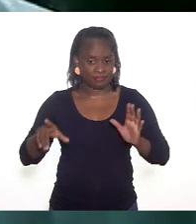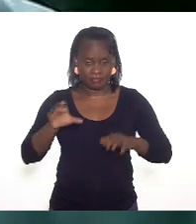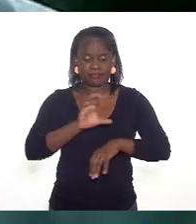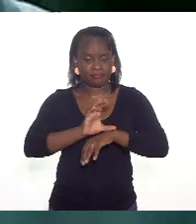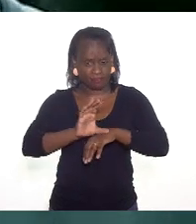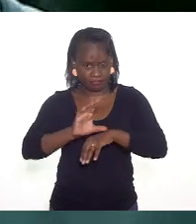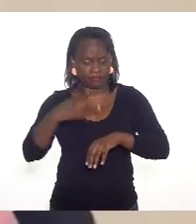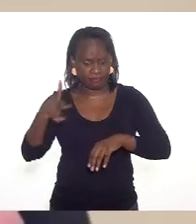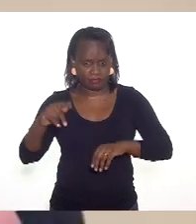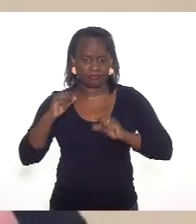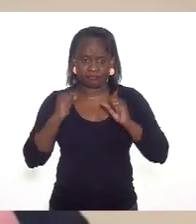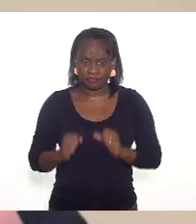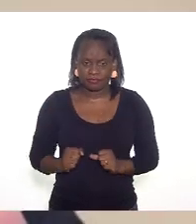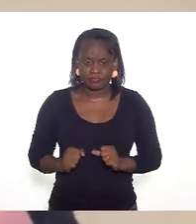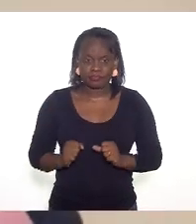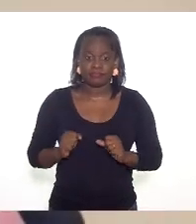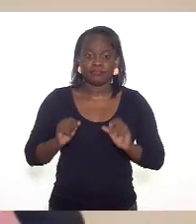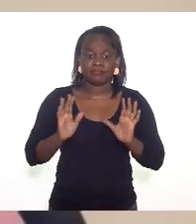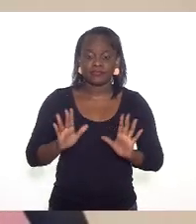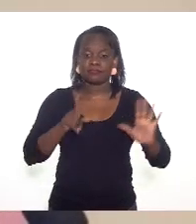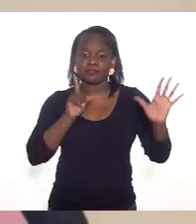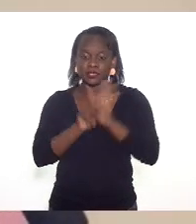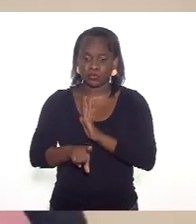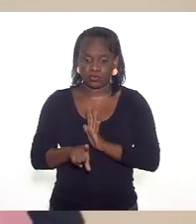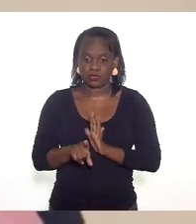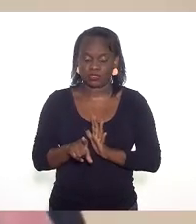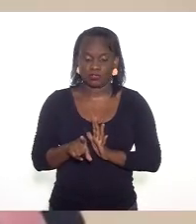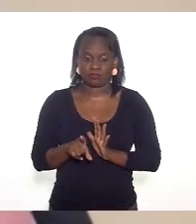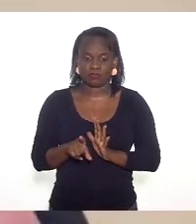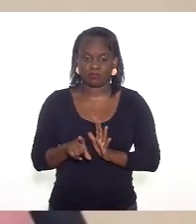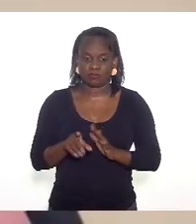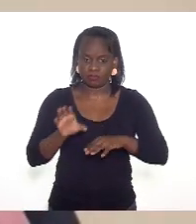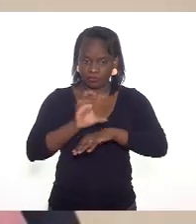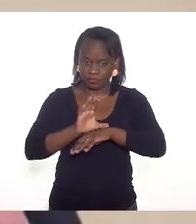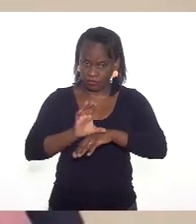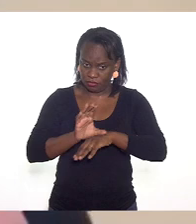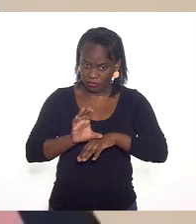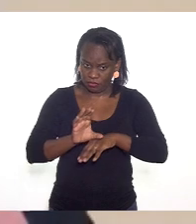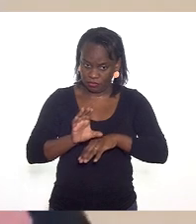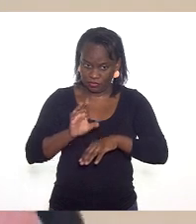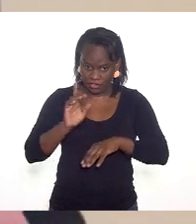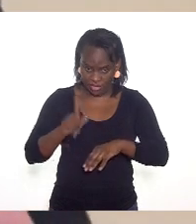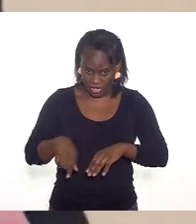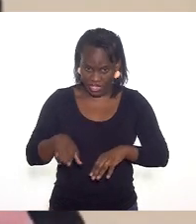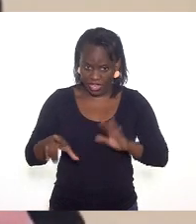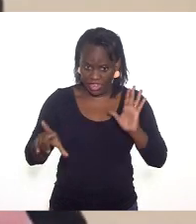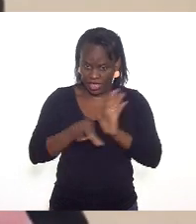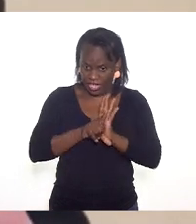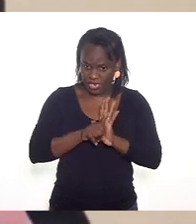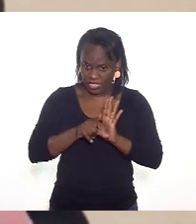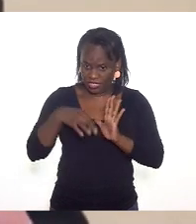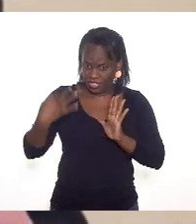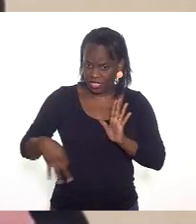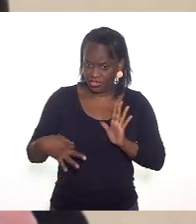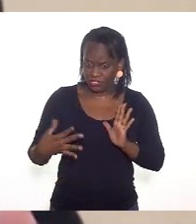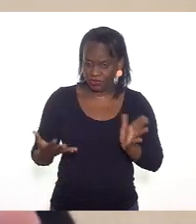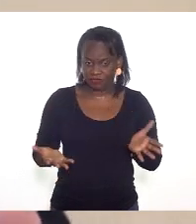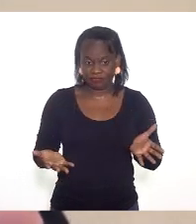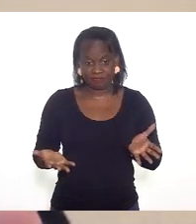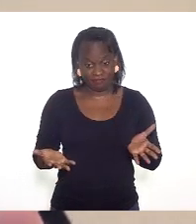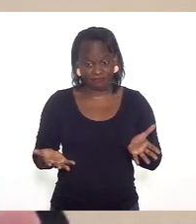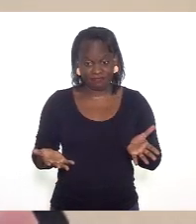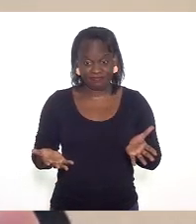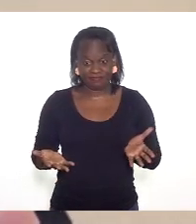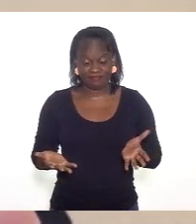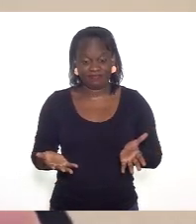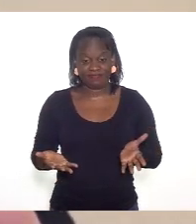absolutamente constitucional. Pergunto, constitucional era legal, não